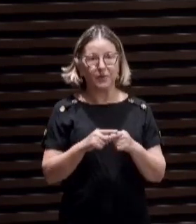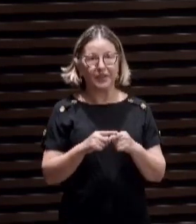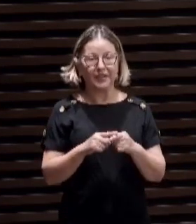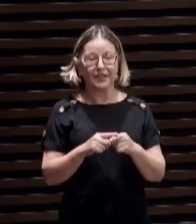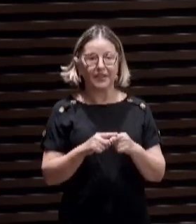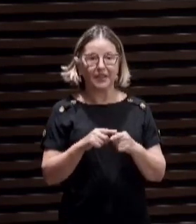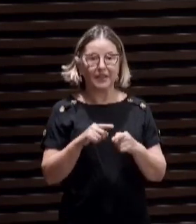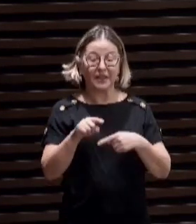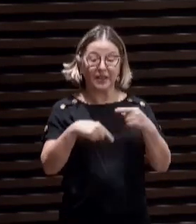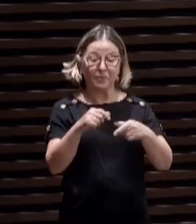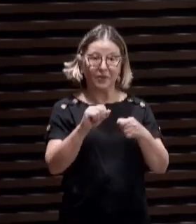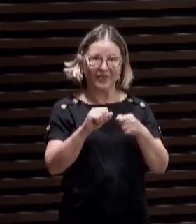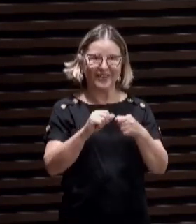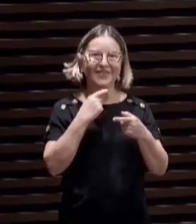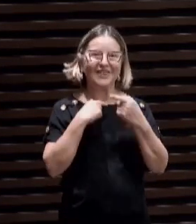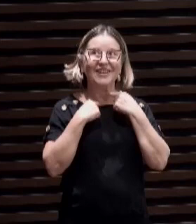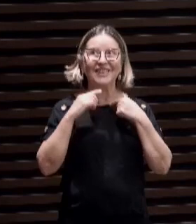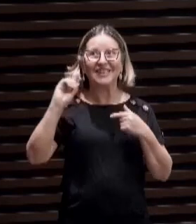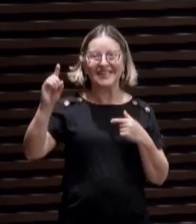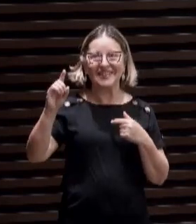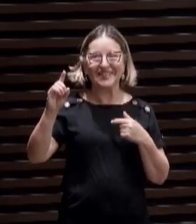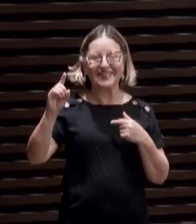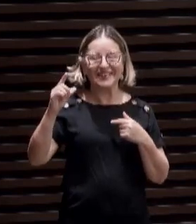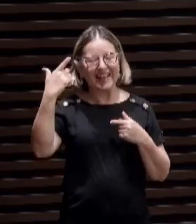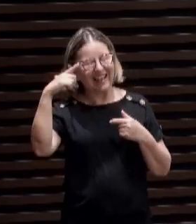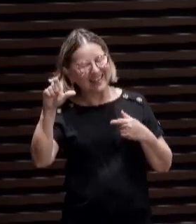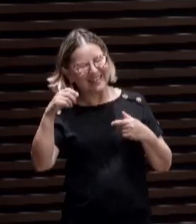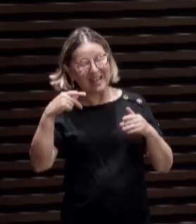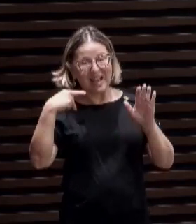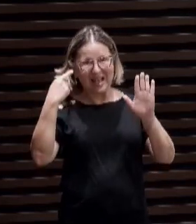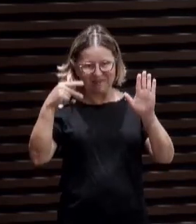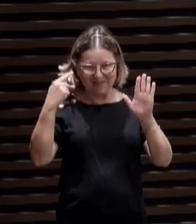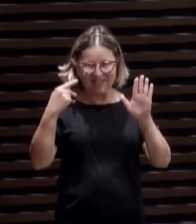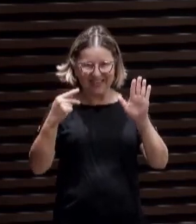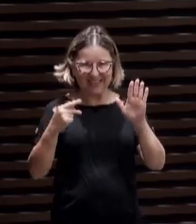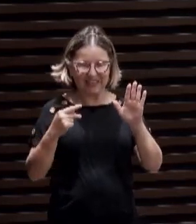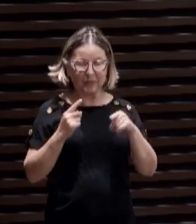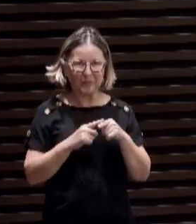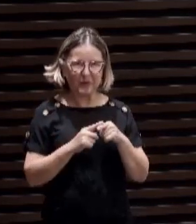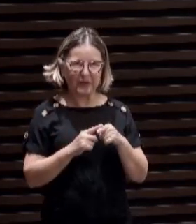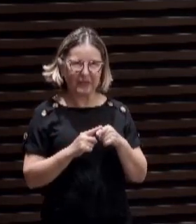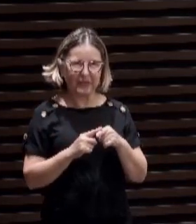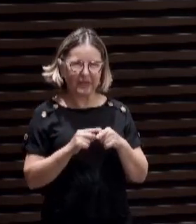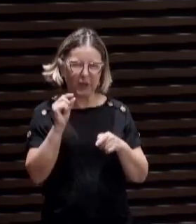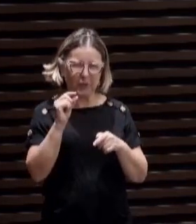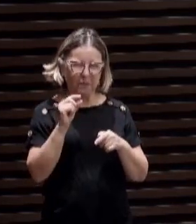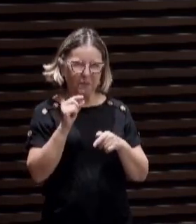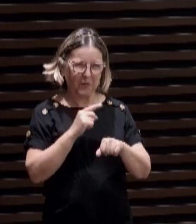Deus, alcanceis a promessa, porque ainda dentro de pouco tempo, aquele que